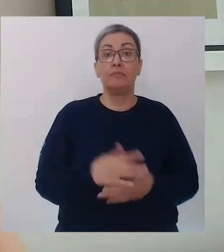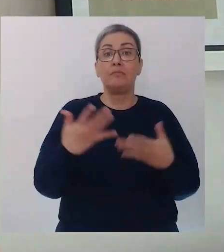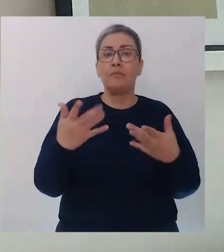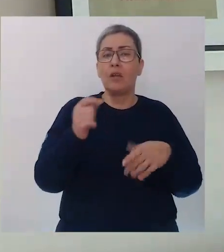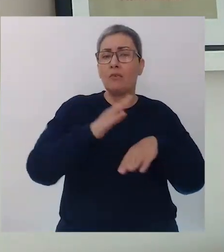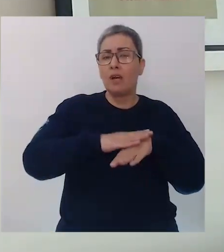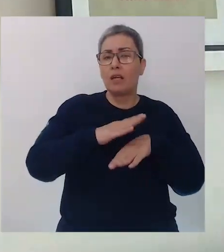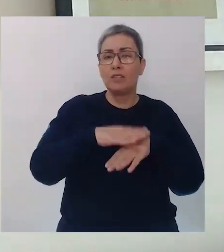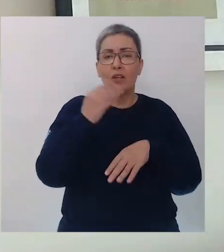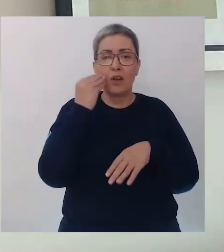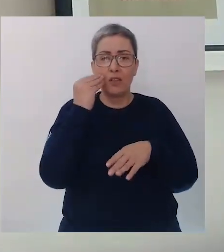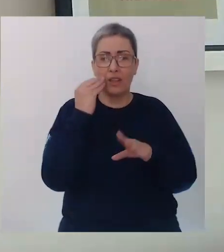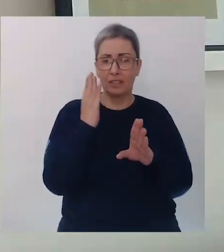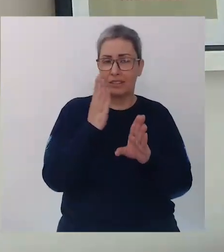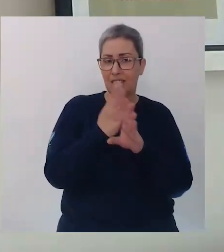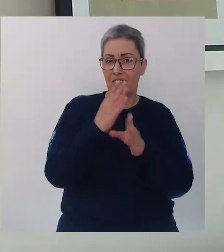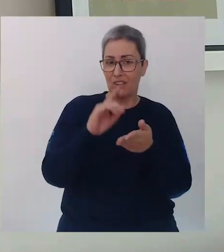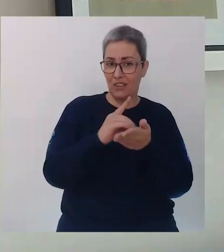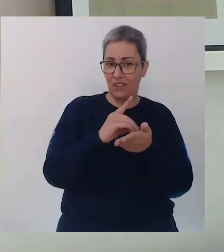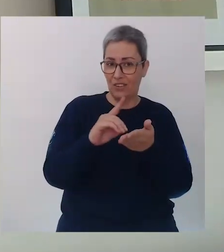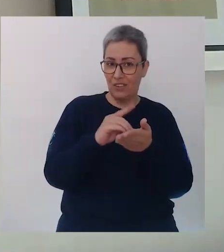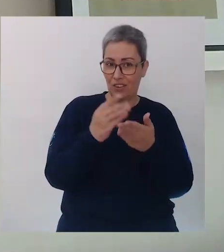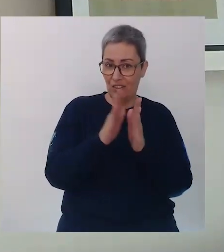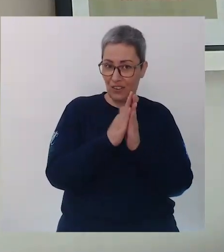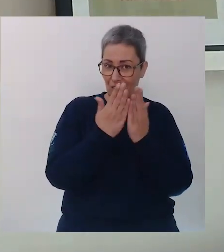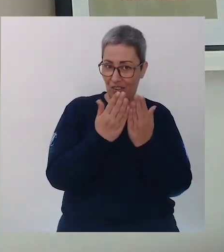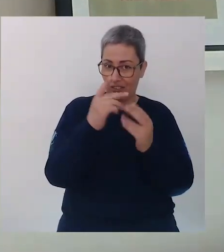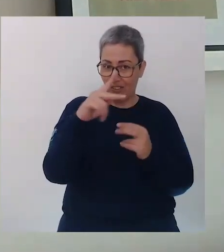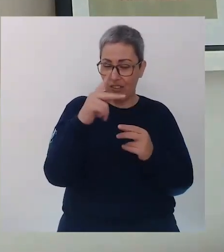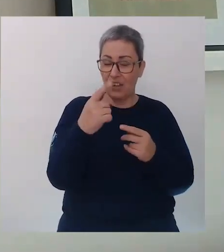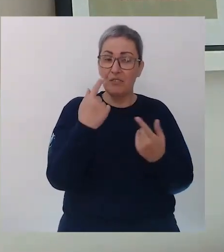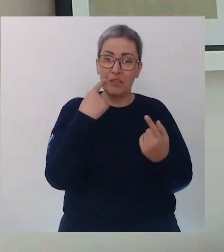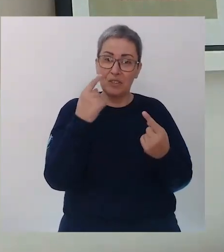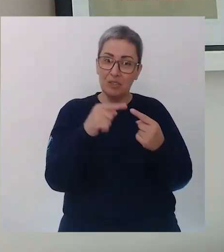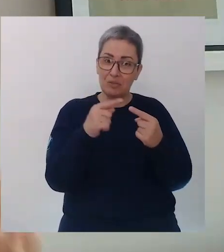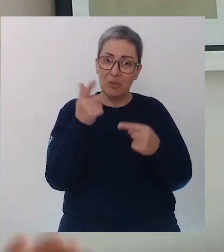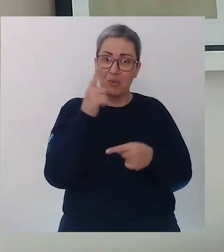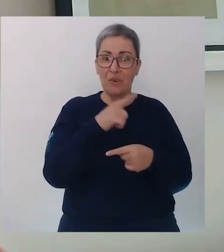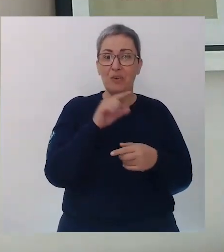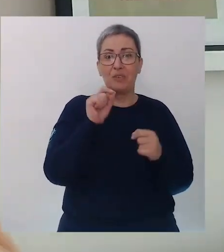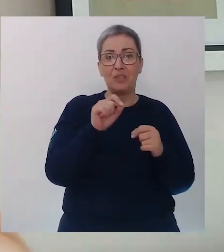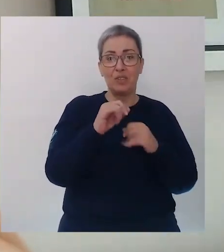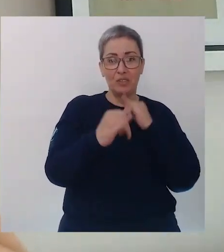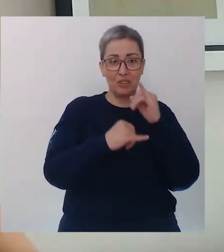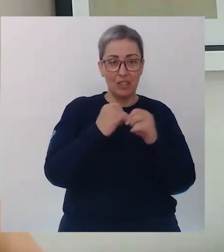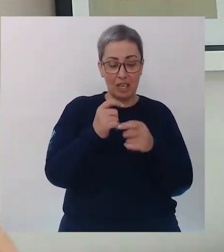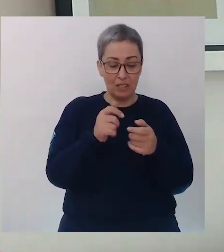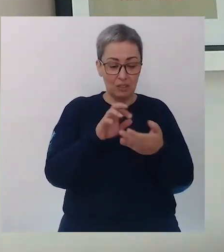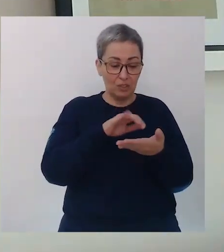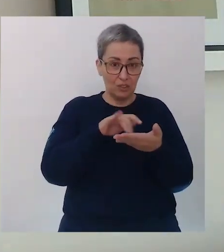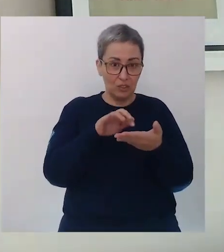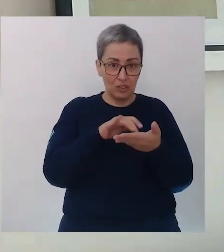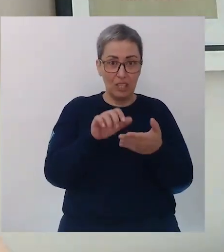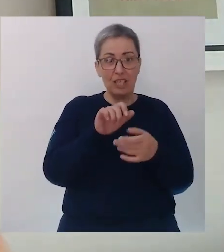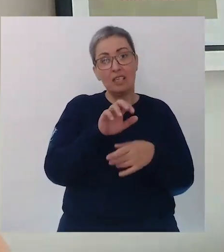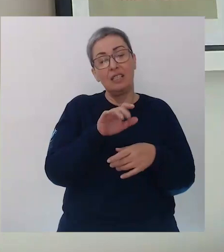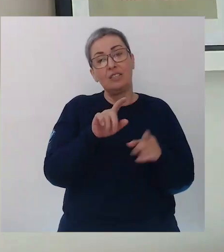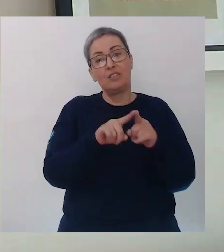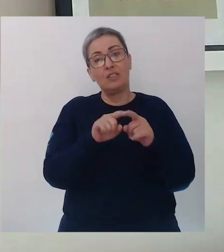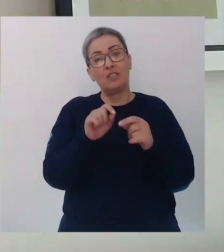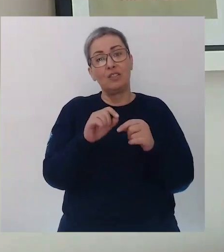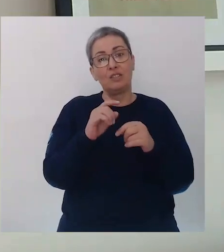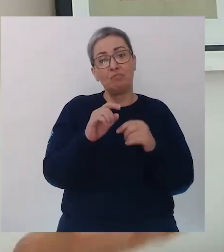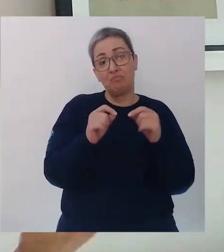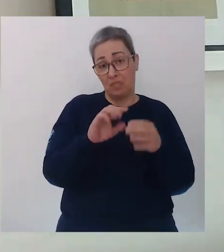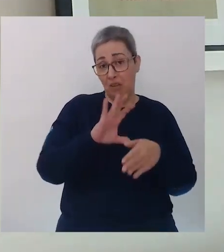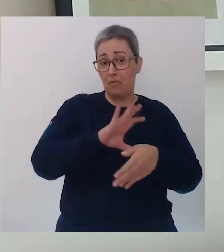Faz o teste e tenta achar essa palavra aí no dicionário físico também. Aí você vê se vocês conseguem. No online é só você digitar lá dicionário, né? Que seja